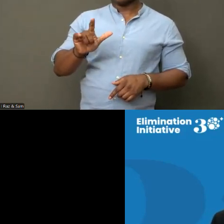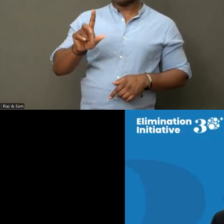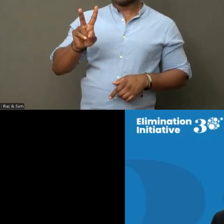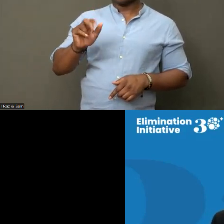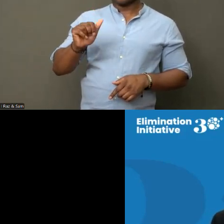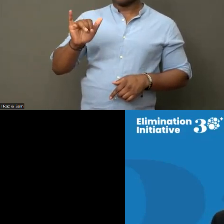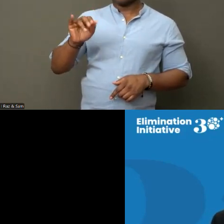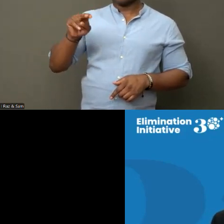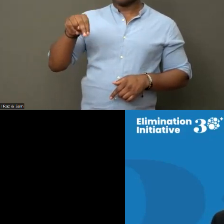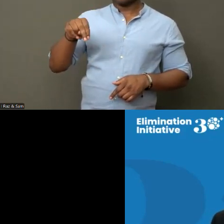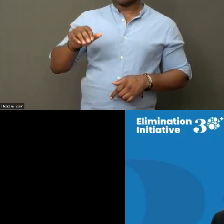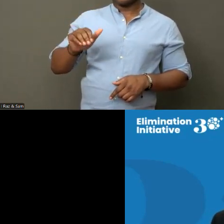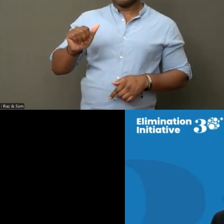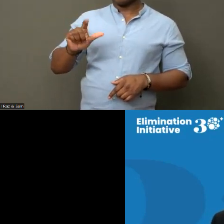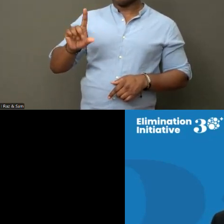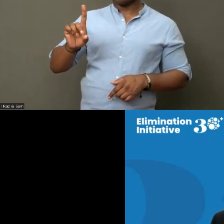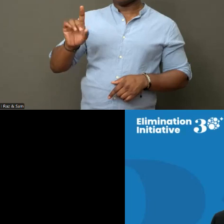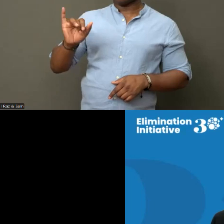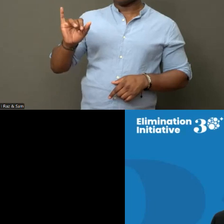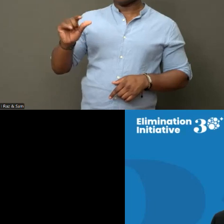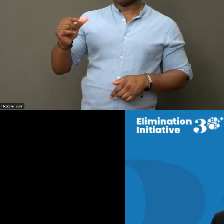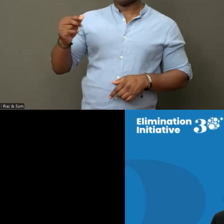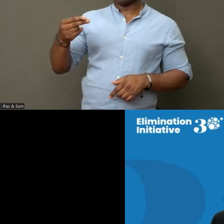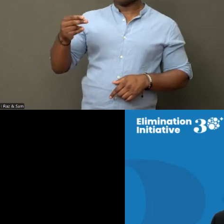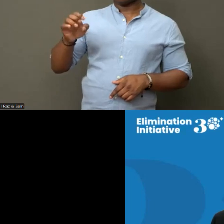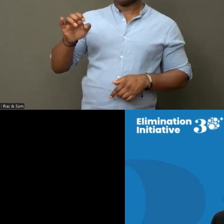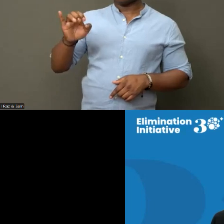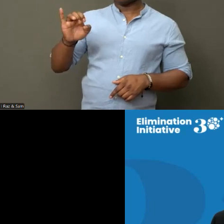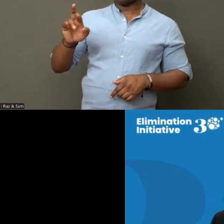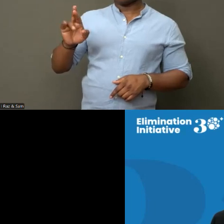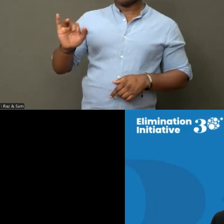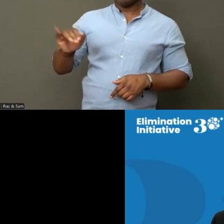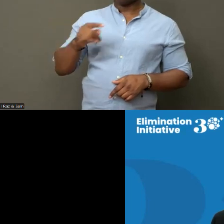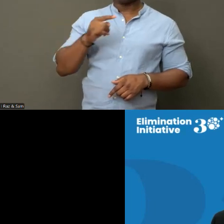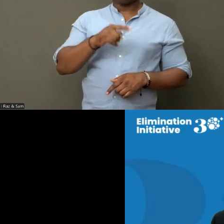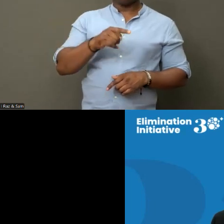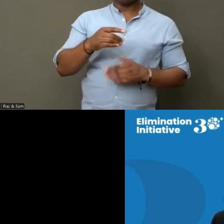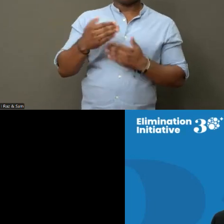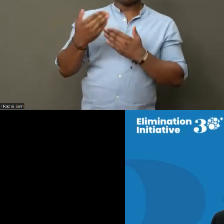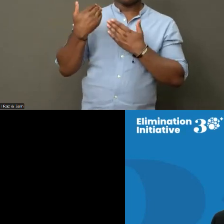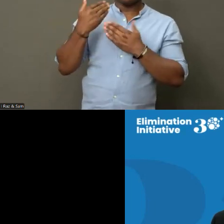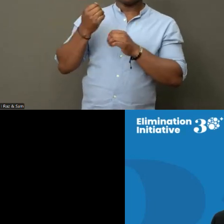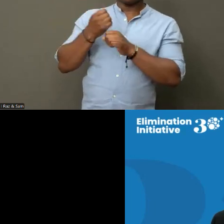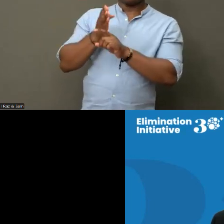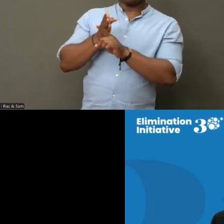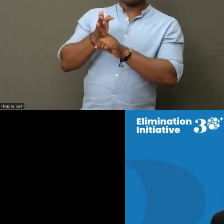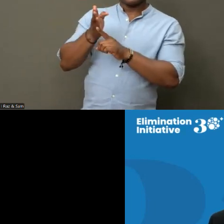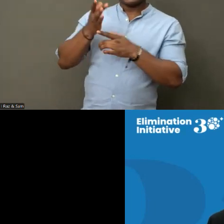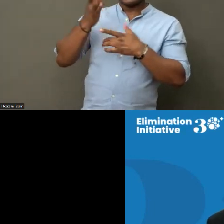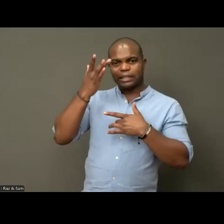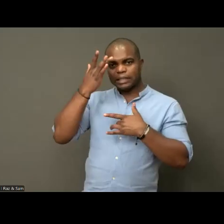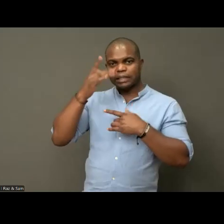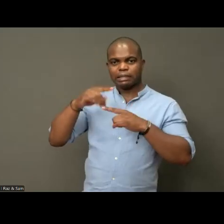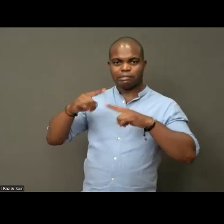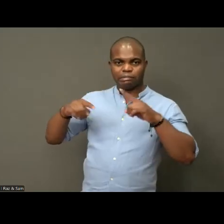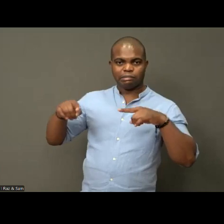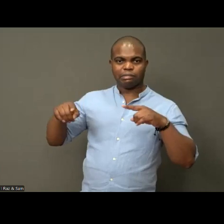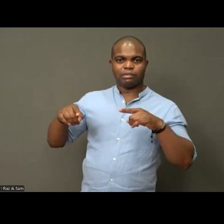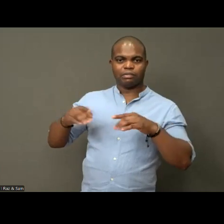Doenças Transmissíveis da Organização Pan-Americana da Saúde, para os comentários finais. Bem-vindo, Dr. Aldiguieri.